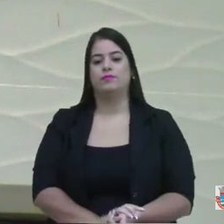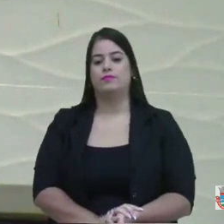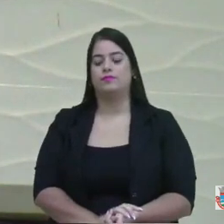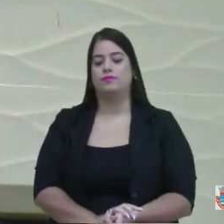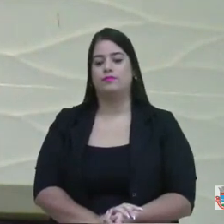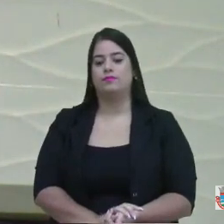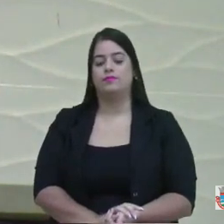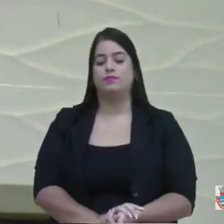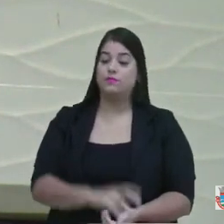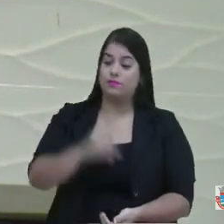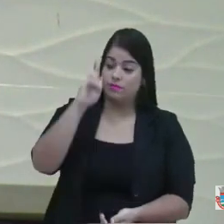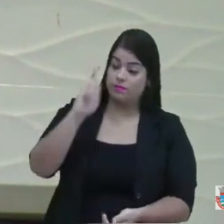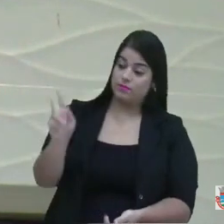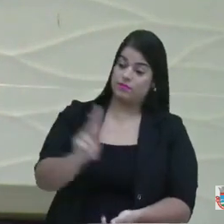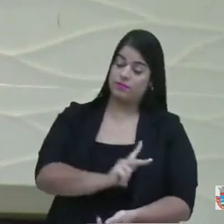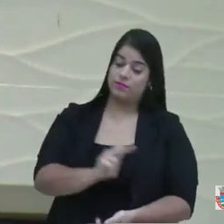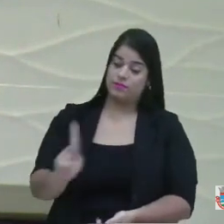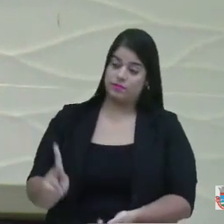Senhor presidente,